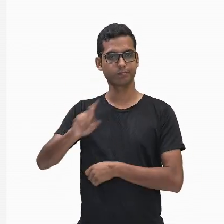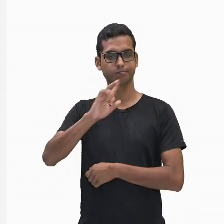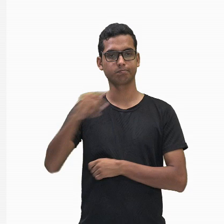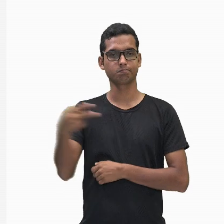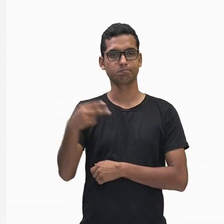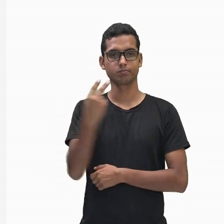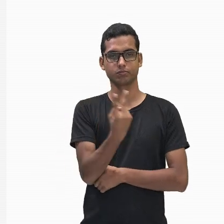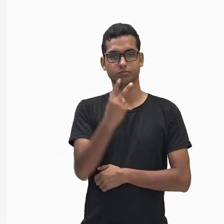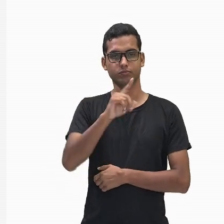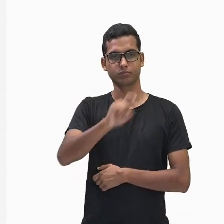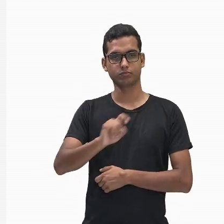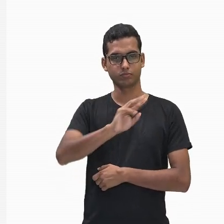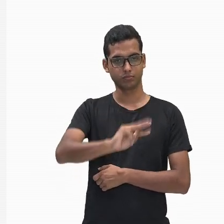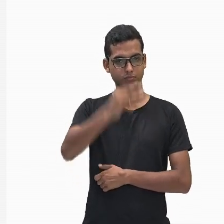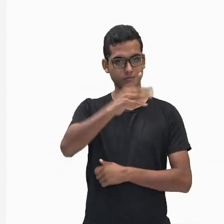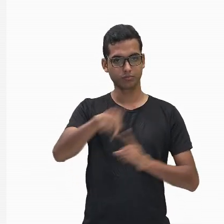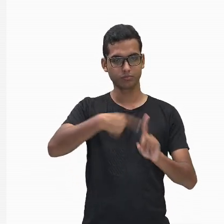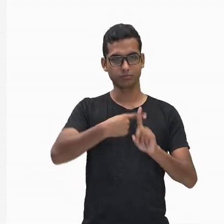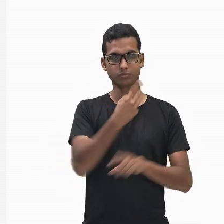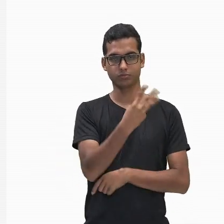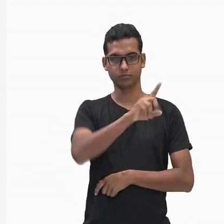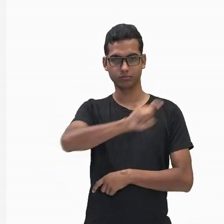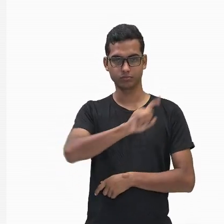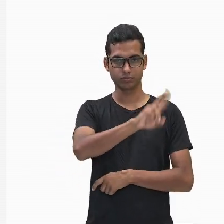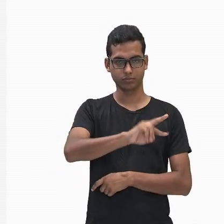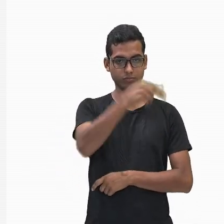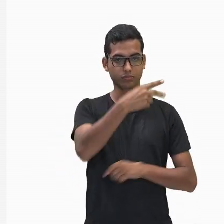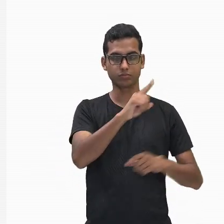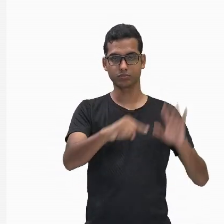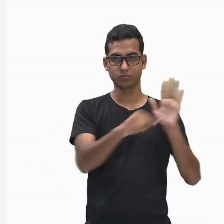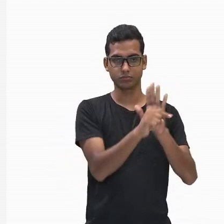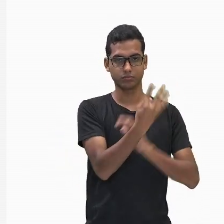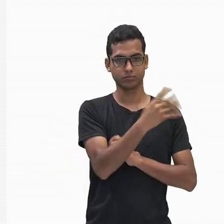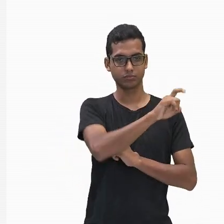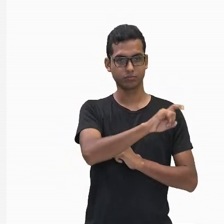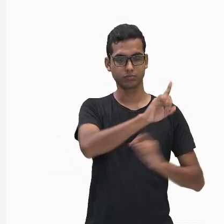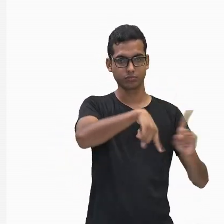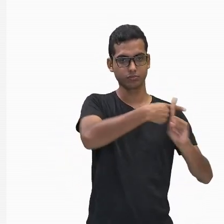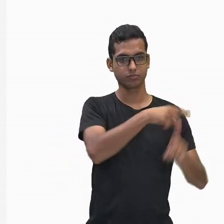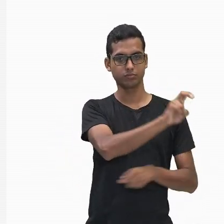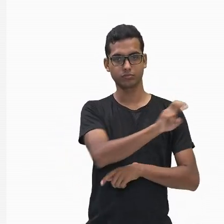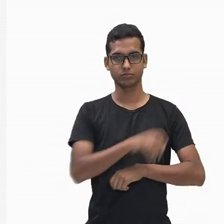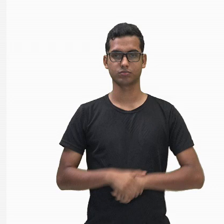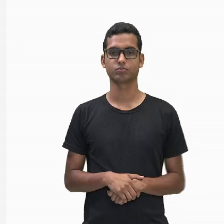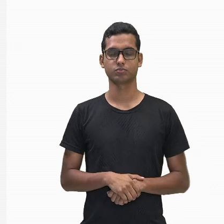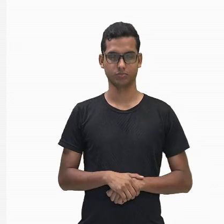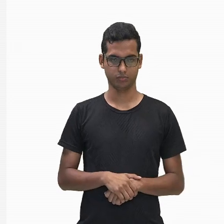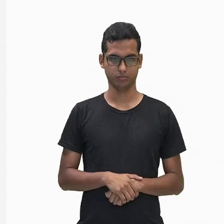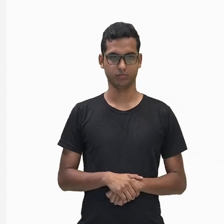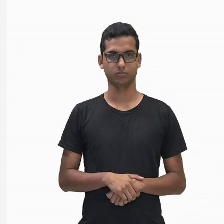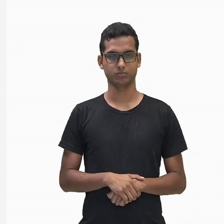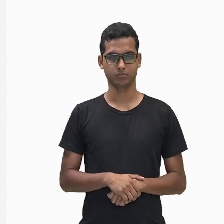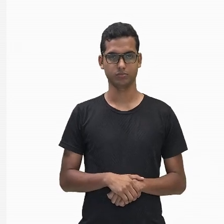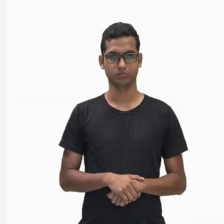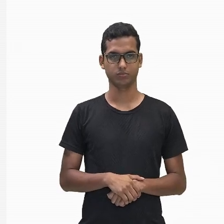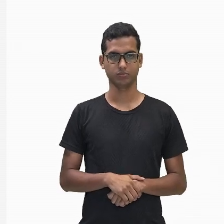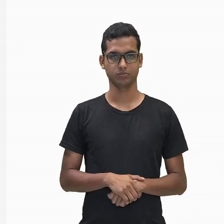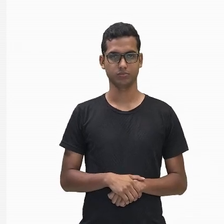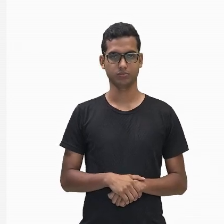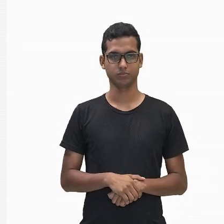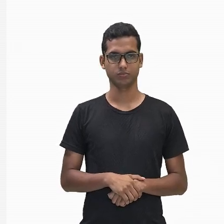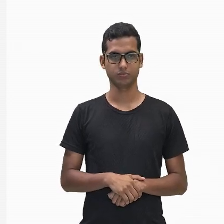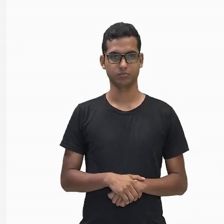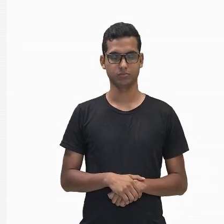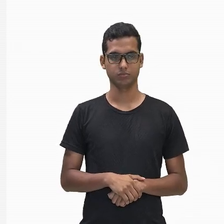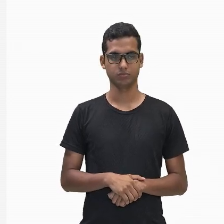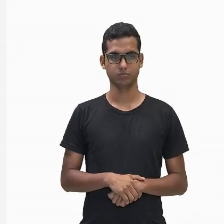cubo mais 3x ao quadrado menos 4x mais 5. E aí a gente vai